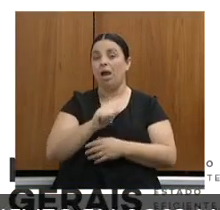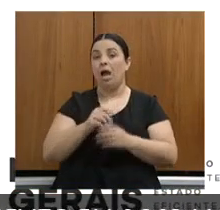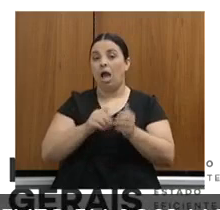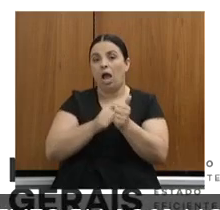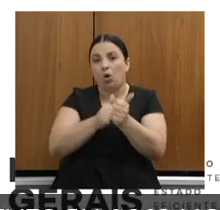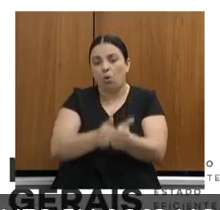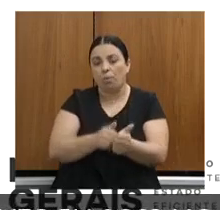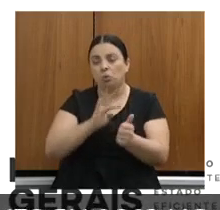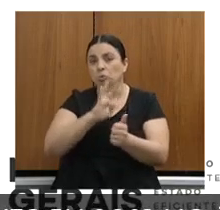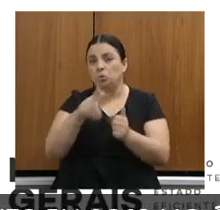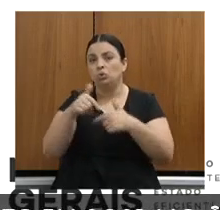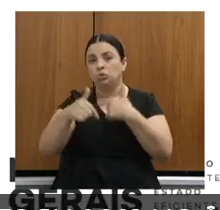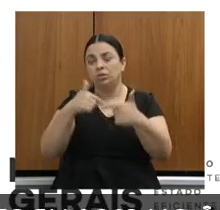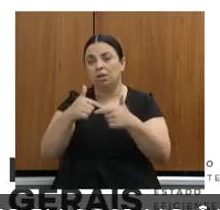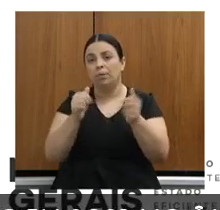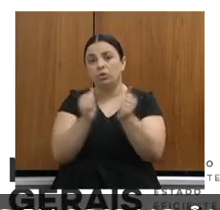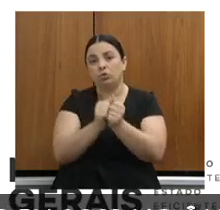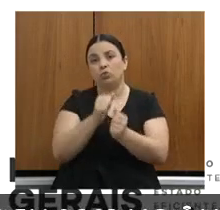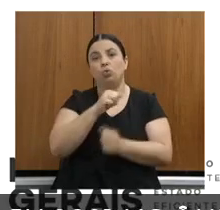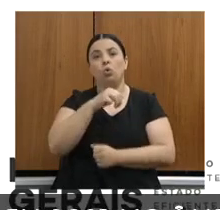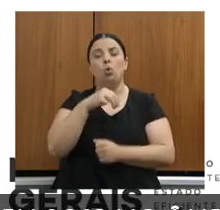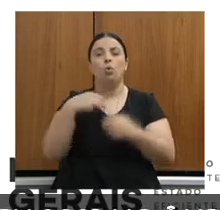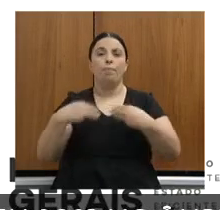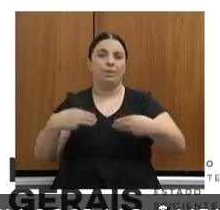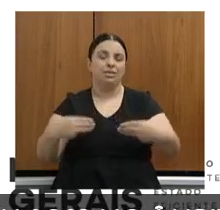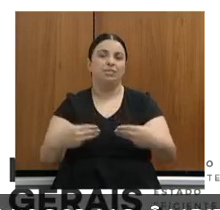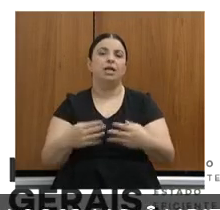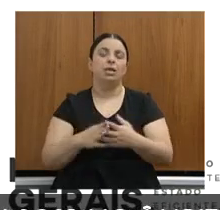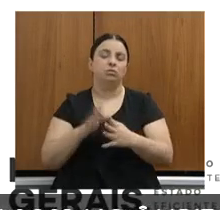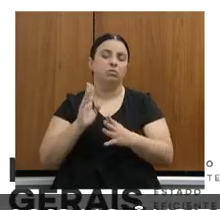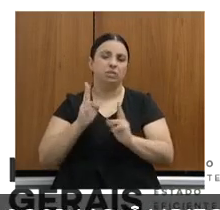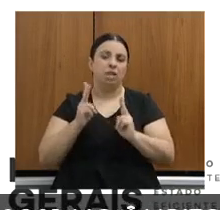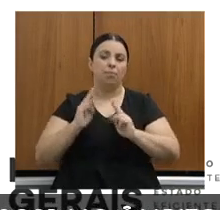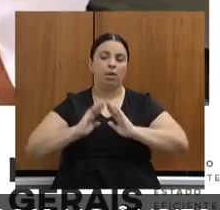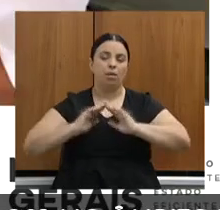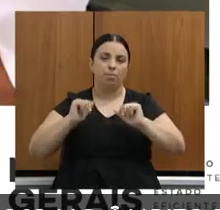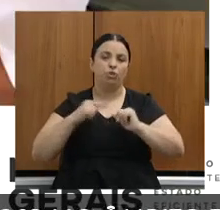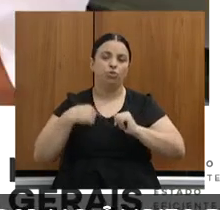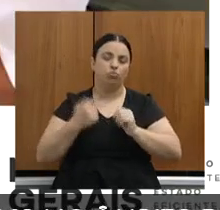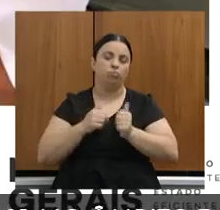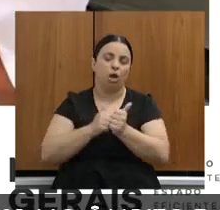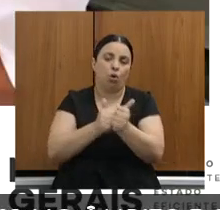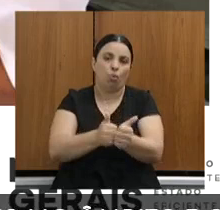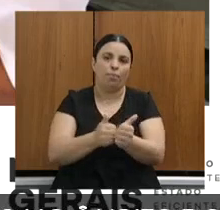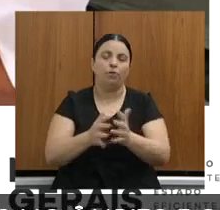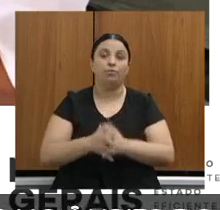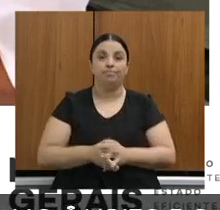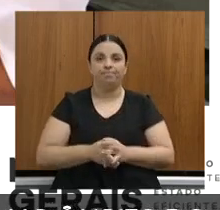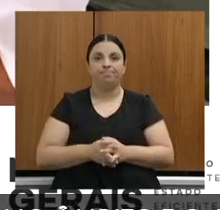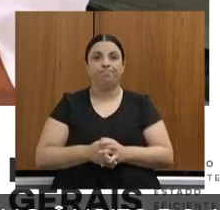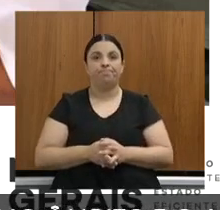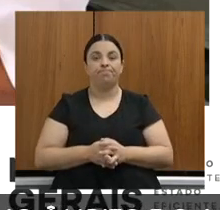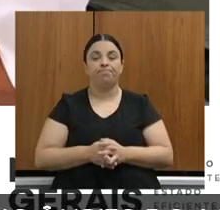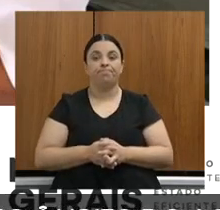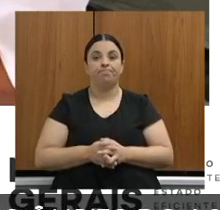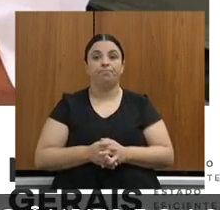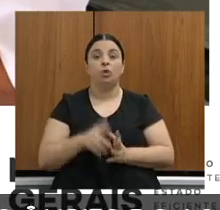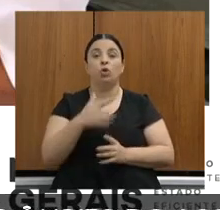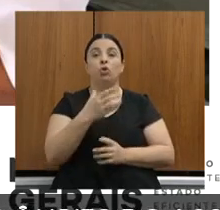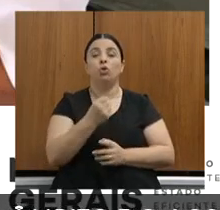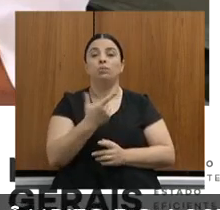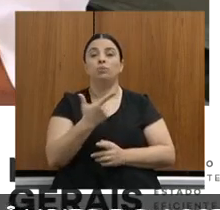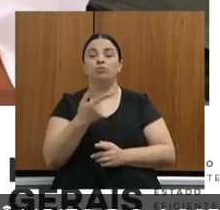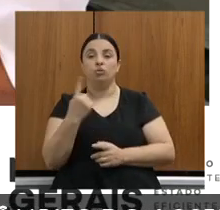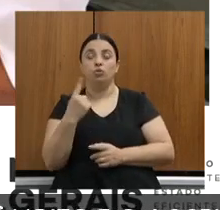Desde o Primeiro Momento em que nos foi solicitado pode passar sem 2021 foram